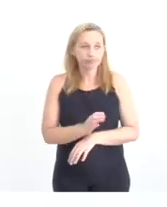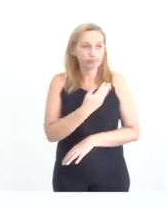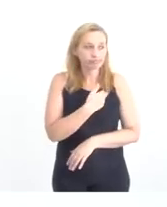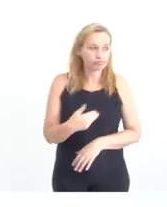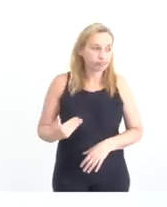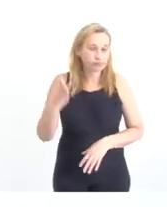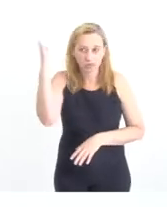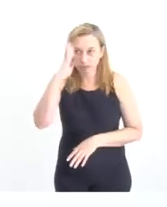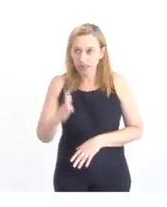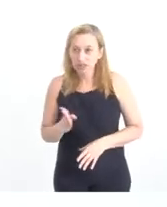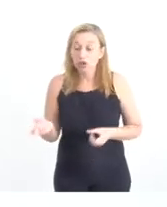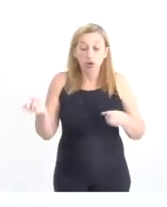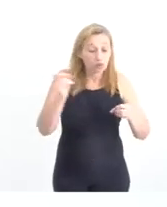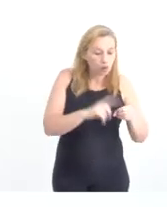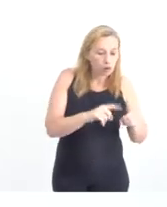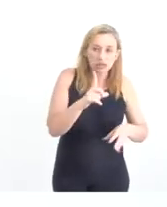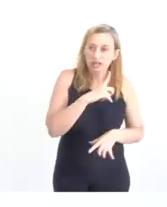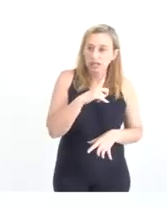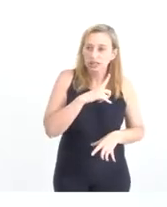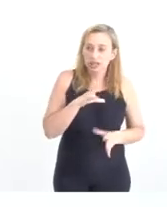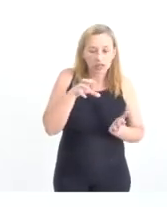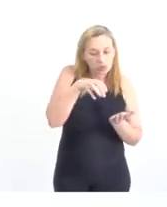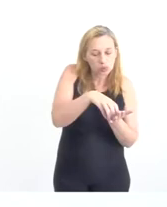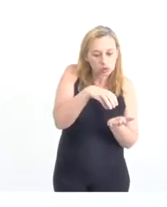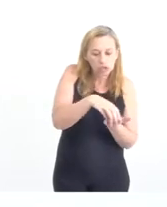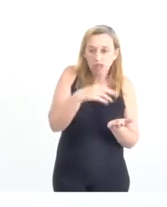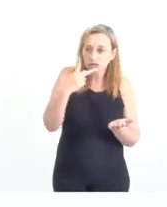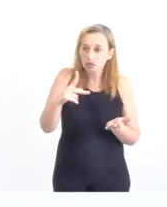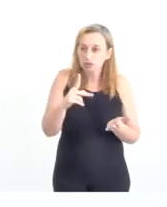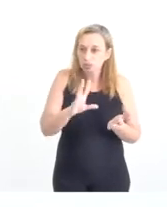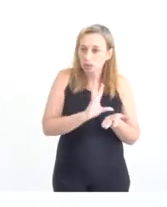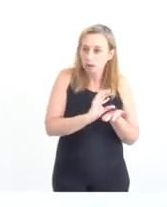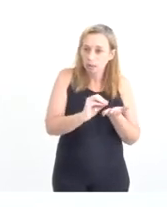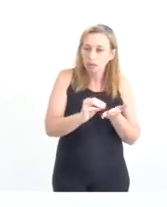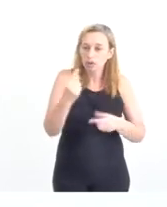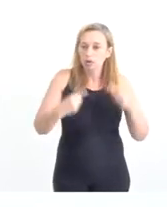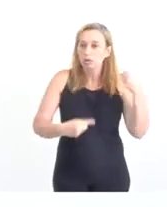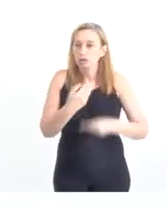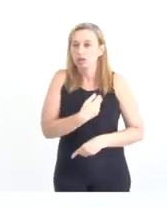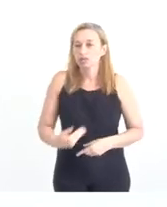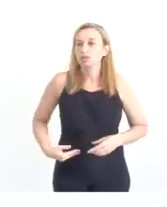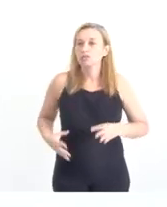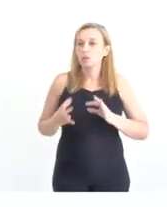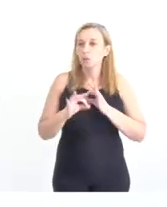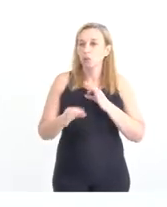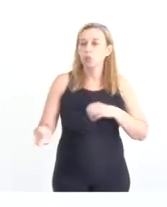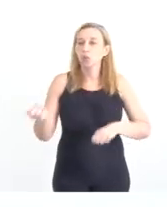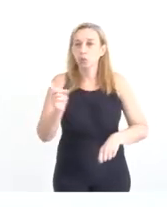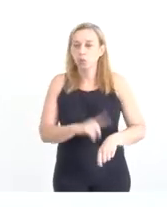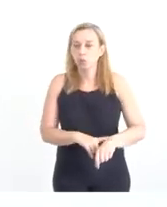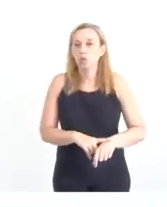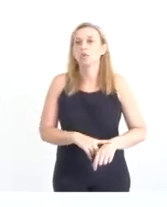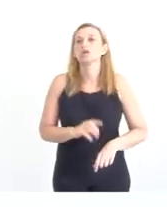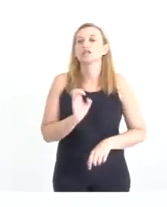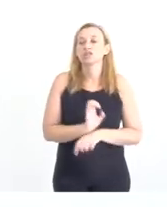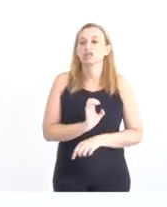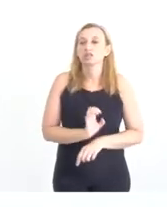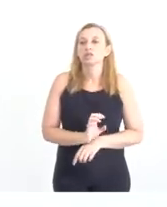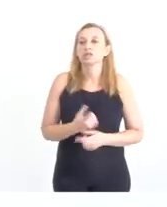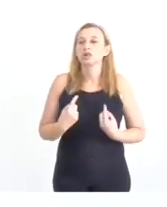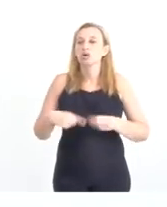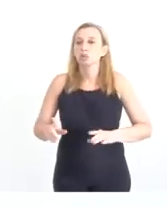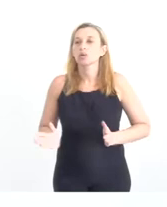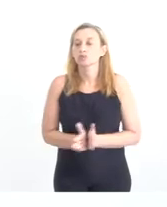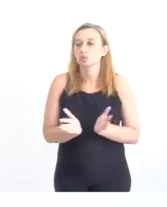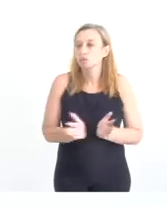brasileiro volte a ter no centro da sua agenda de a longo prazo pública do Estado Portanto o